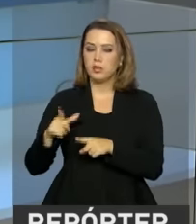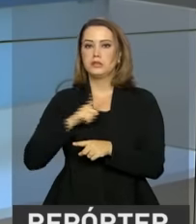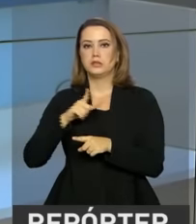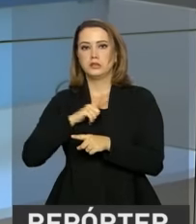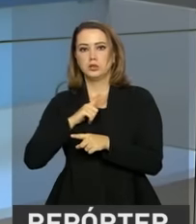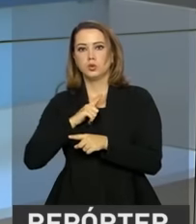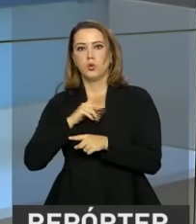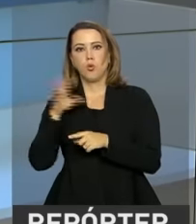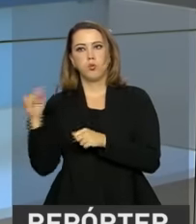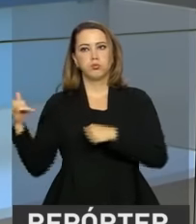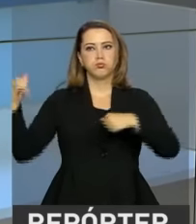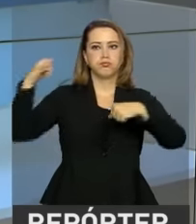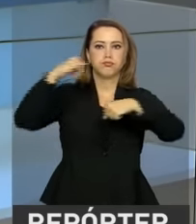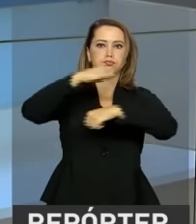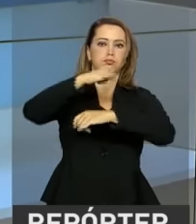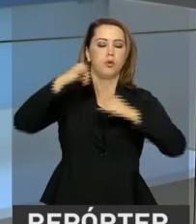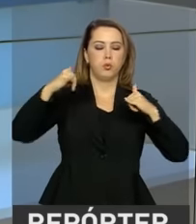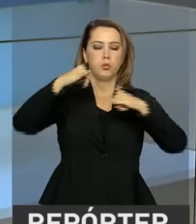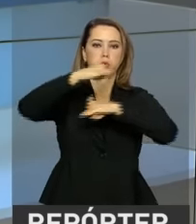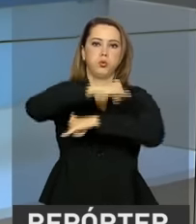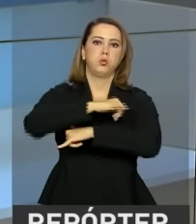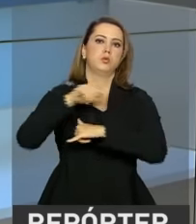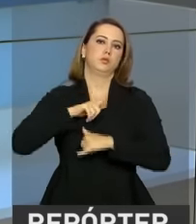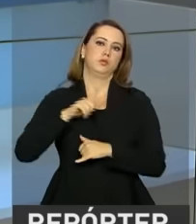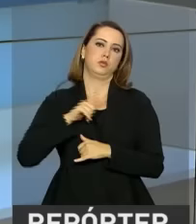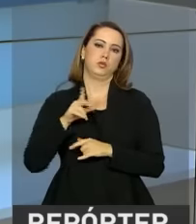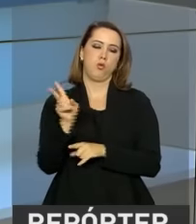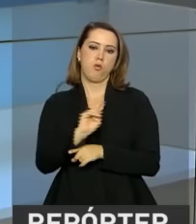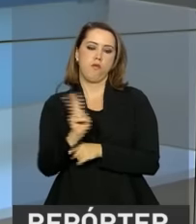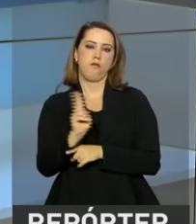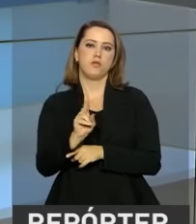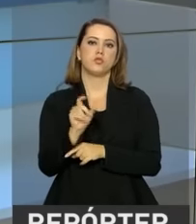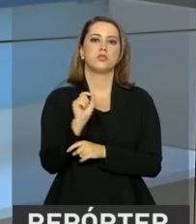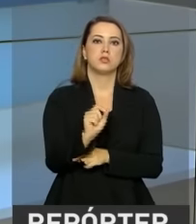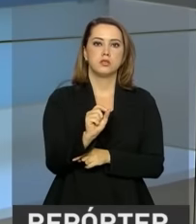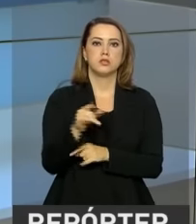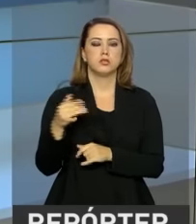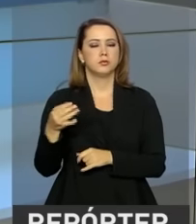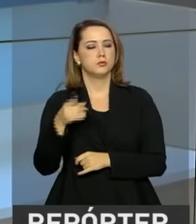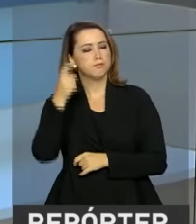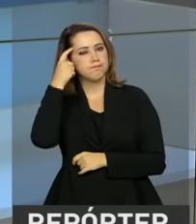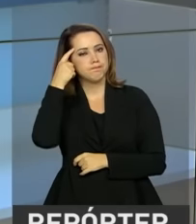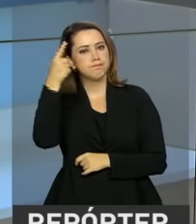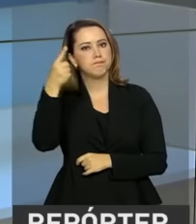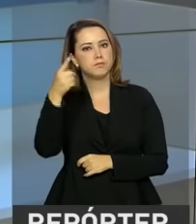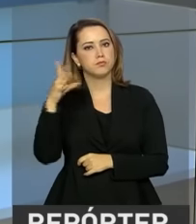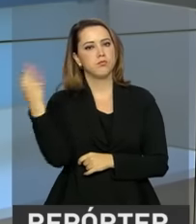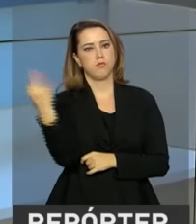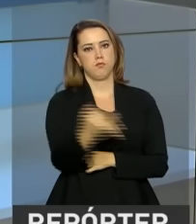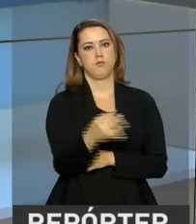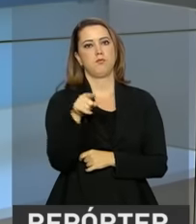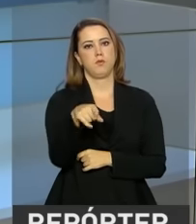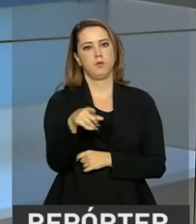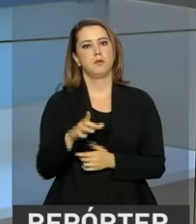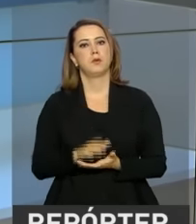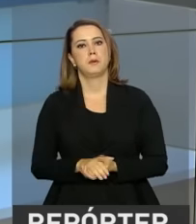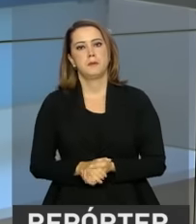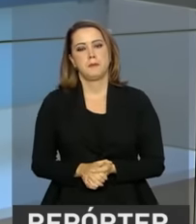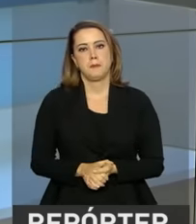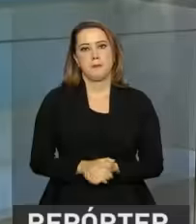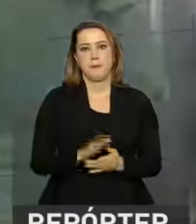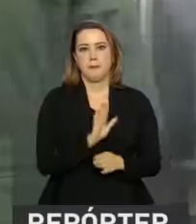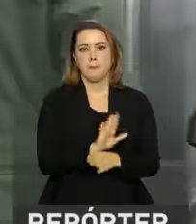ser monitorado com uma tecnologia de ponta e um centro de inteligência internacional vai ajudar na segurança dos